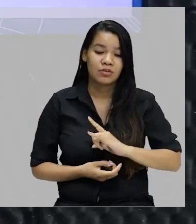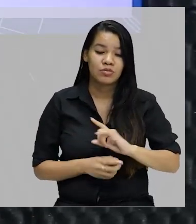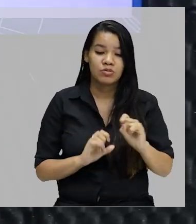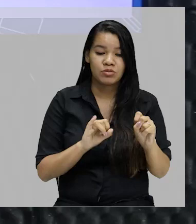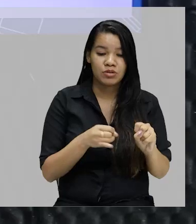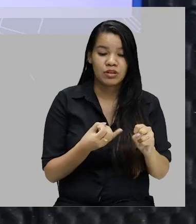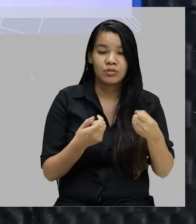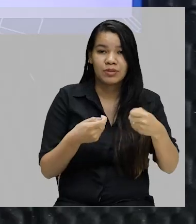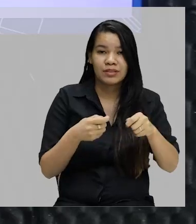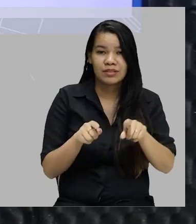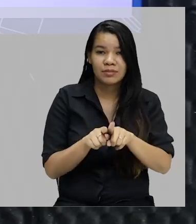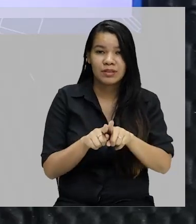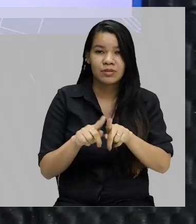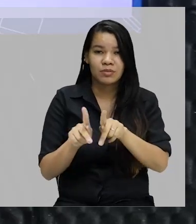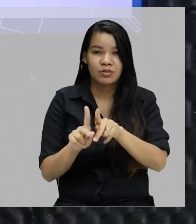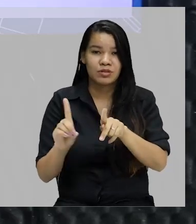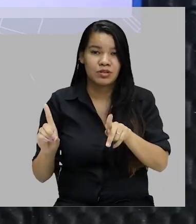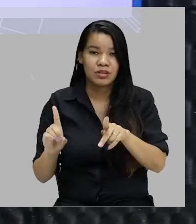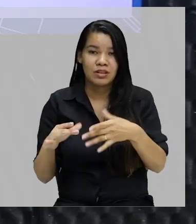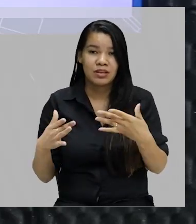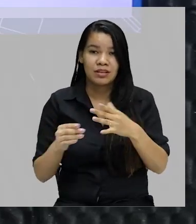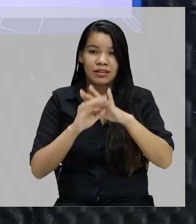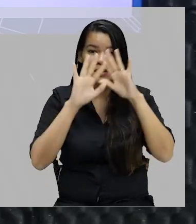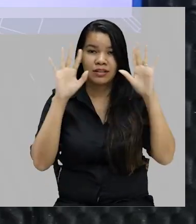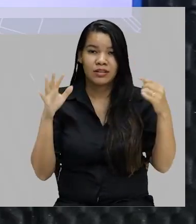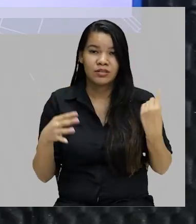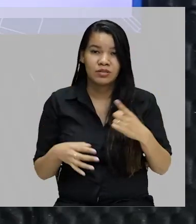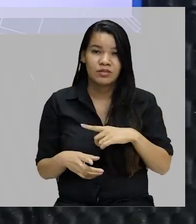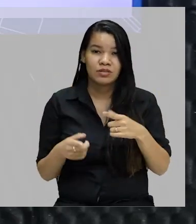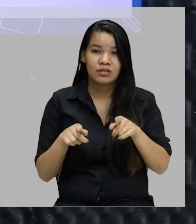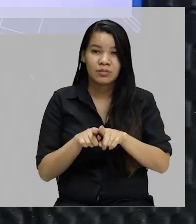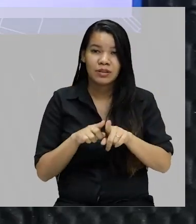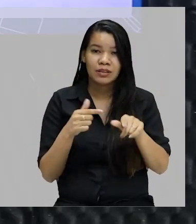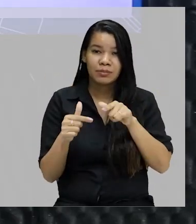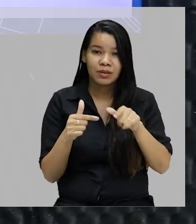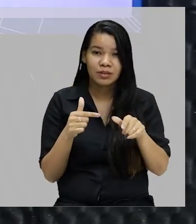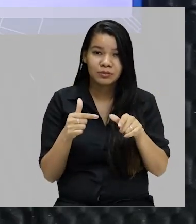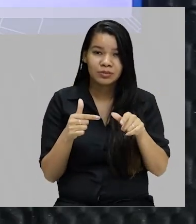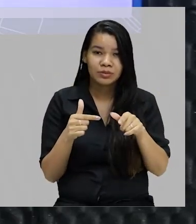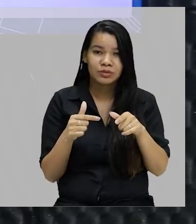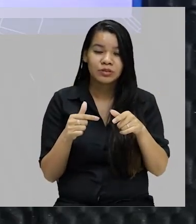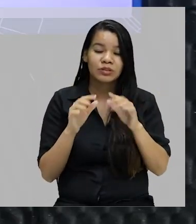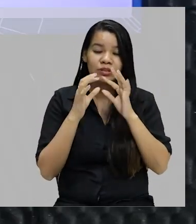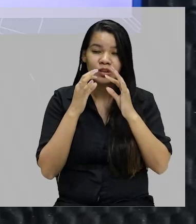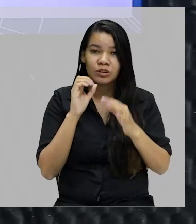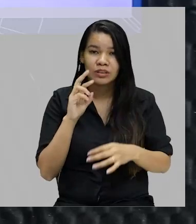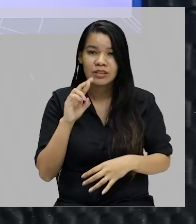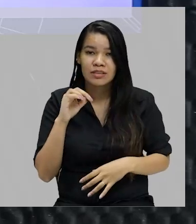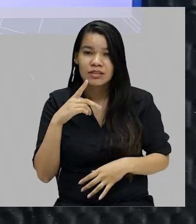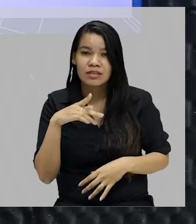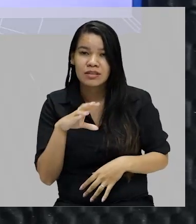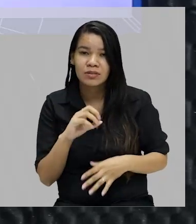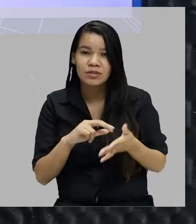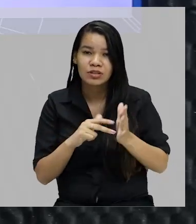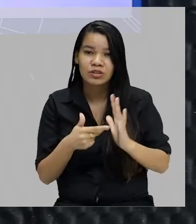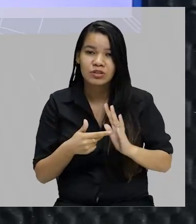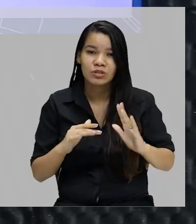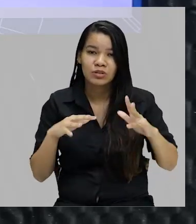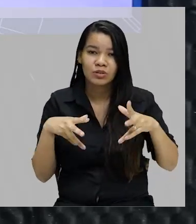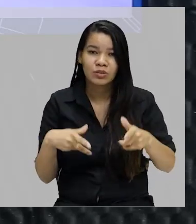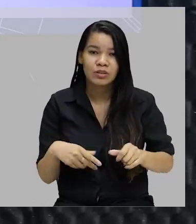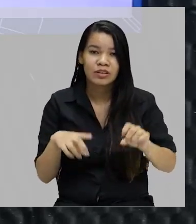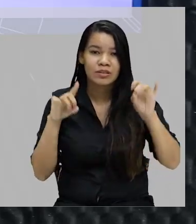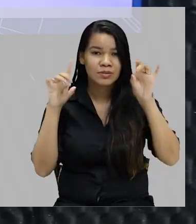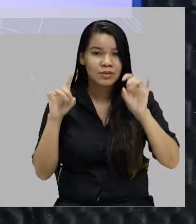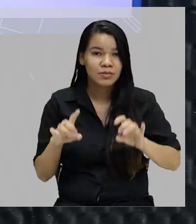predicado, certo? Claro que a gente também trabalha com as orações de sentido incompleto, que são as orações principais que